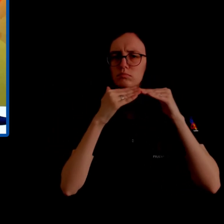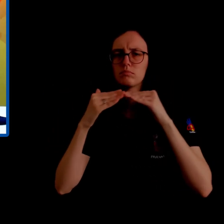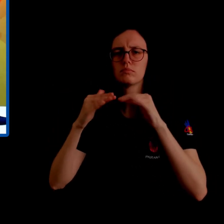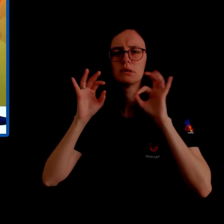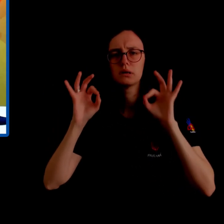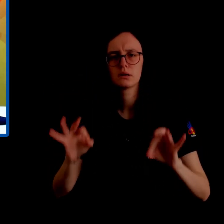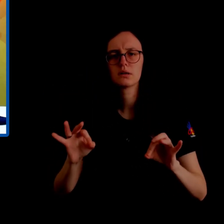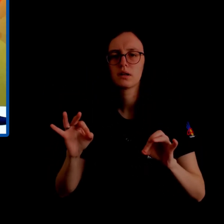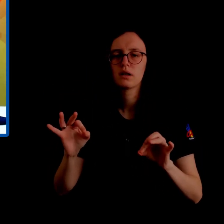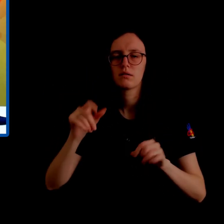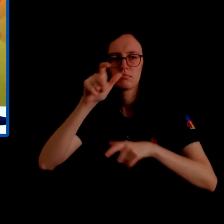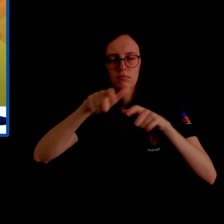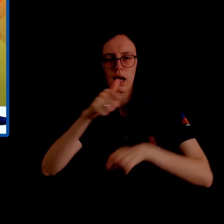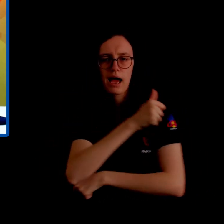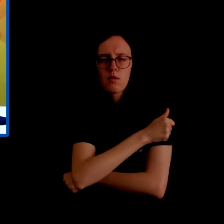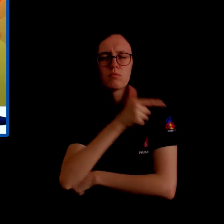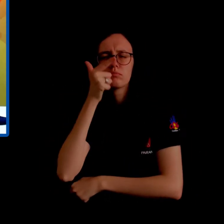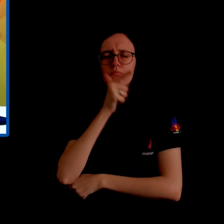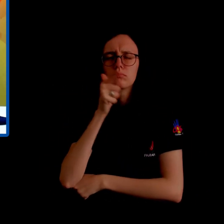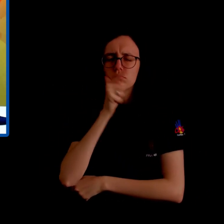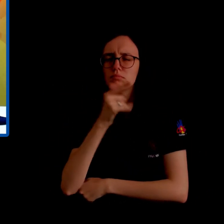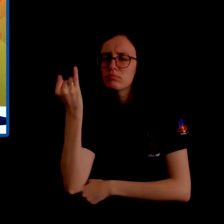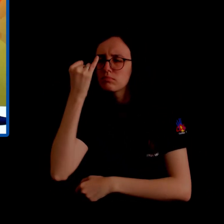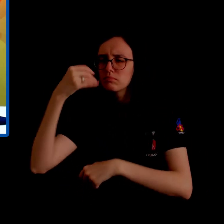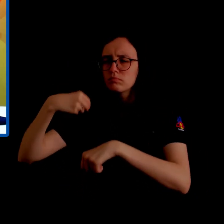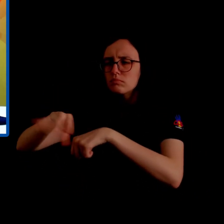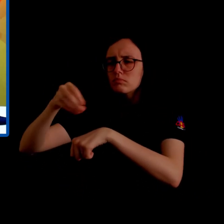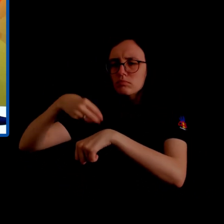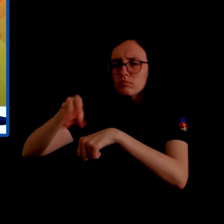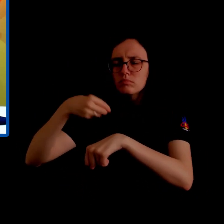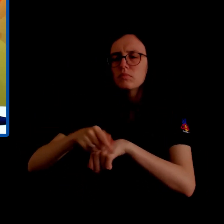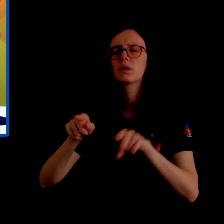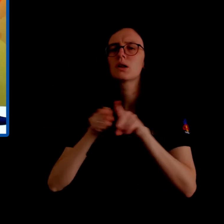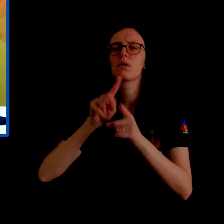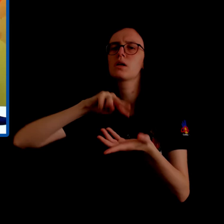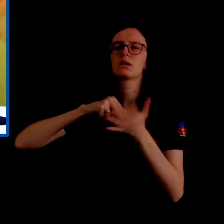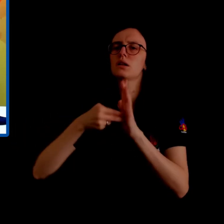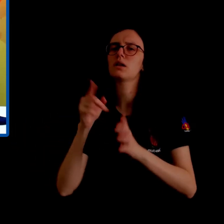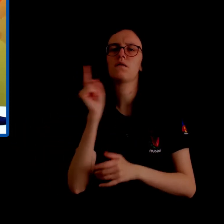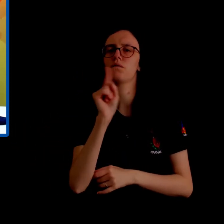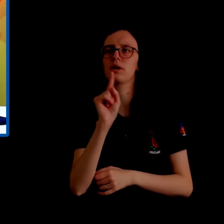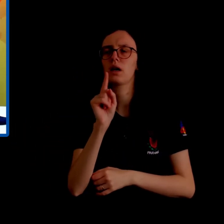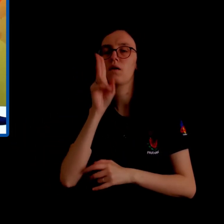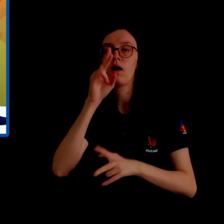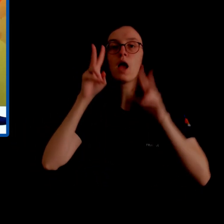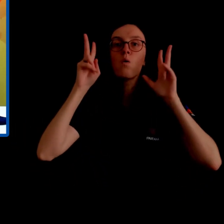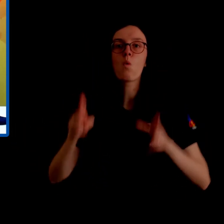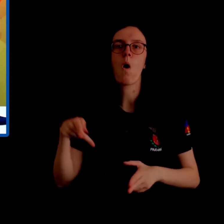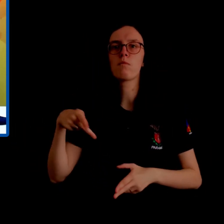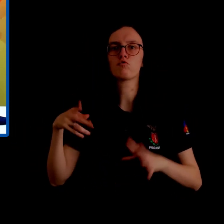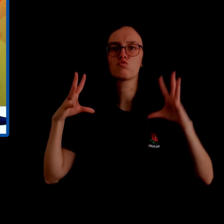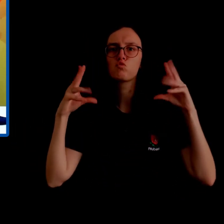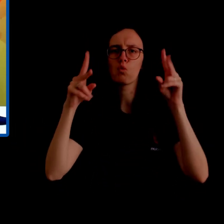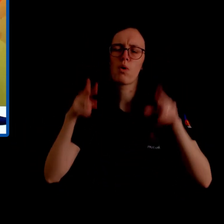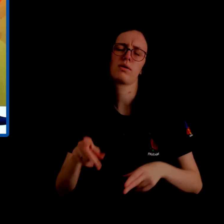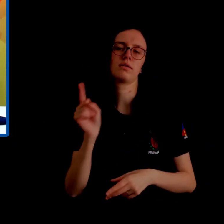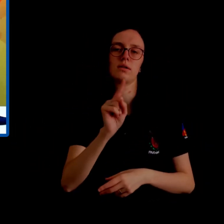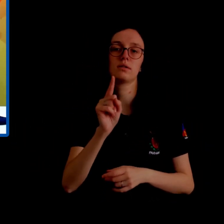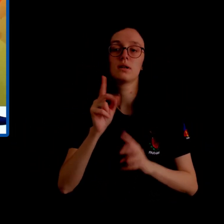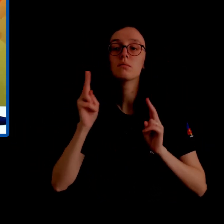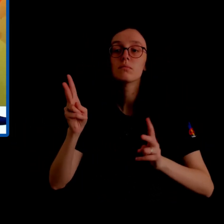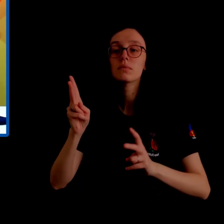aos estudantes, e todos os professores, não significa que vocês vão fazer a mesma coisa, mas ter o